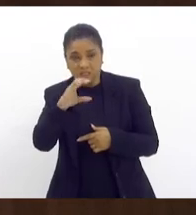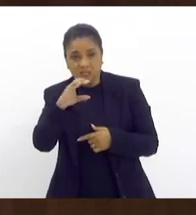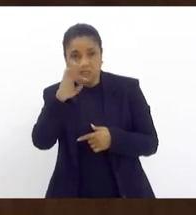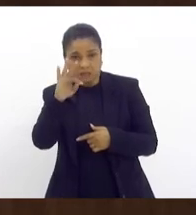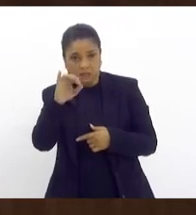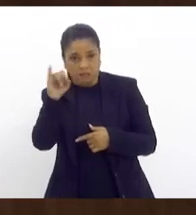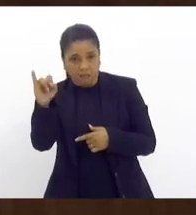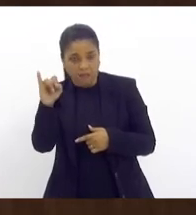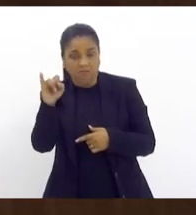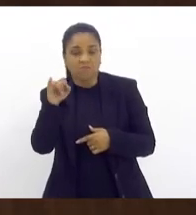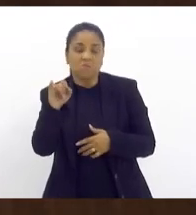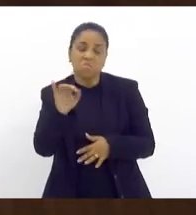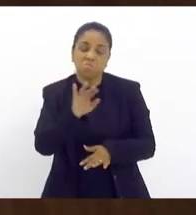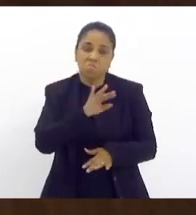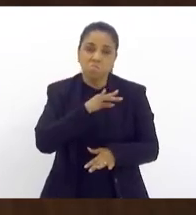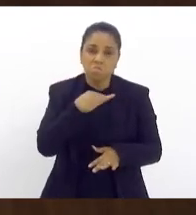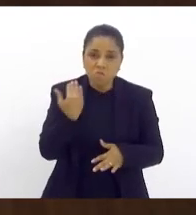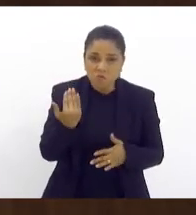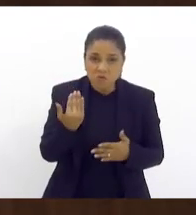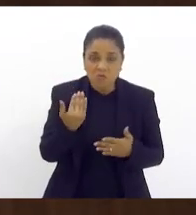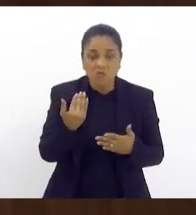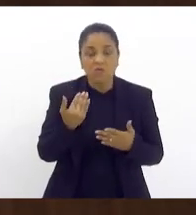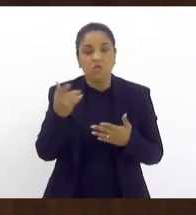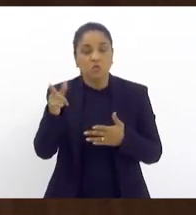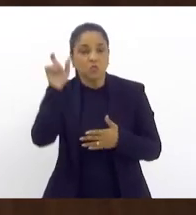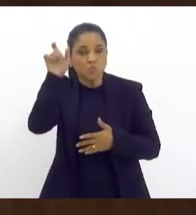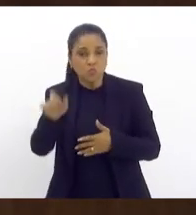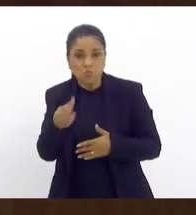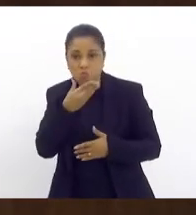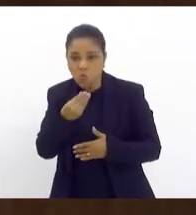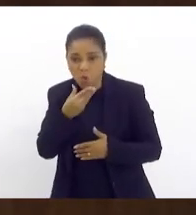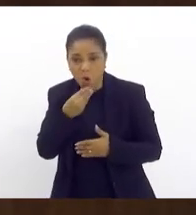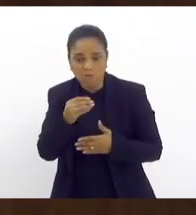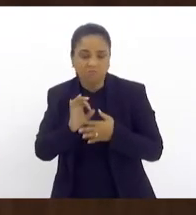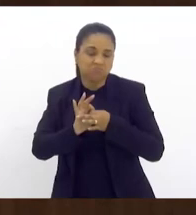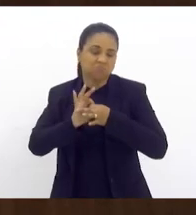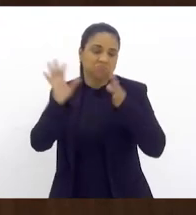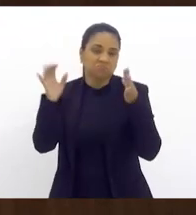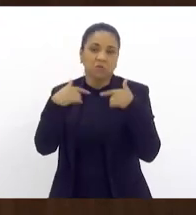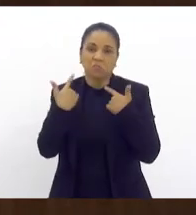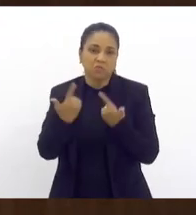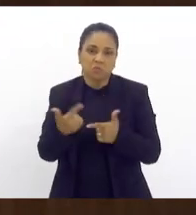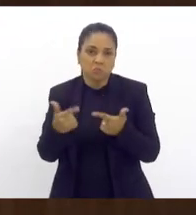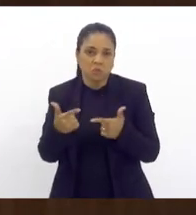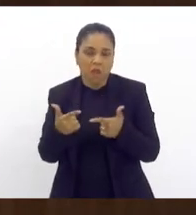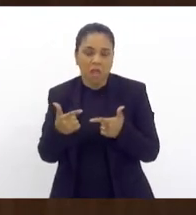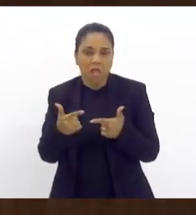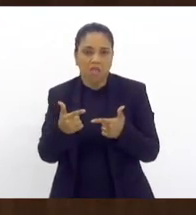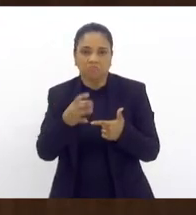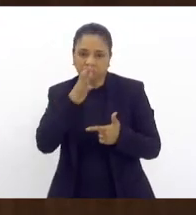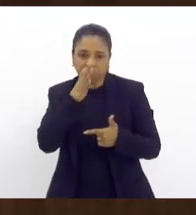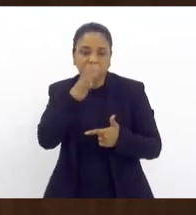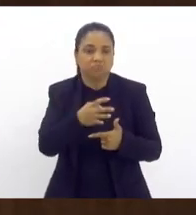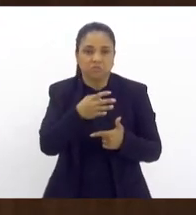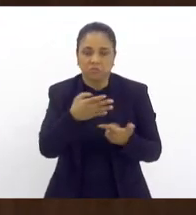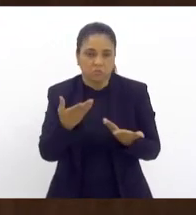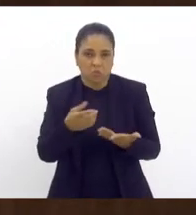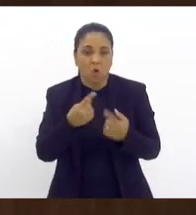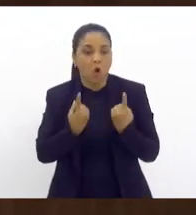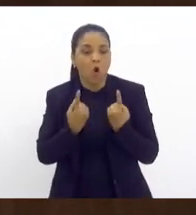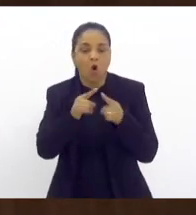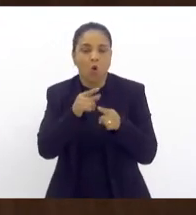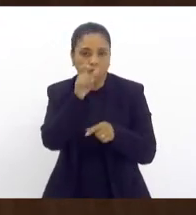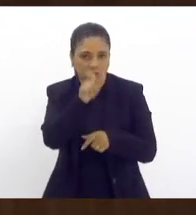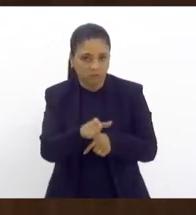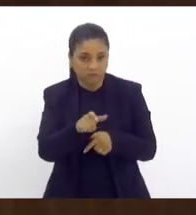encontra solto porque não há queixa registrada contra ele só que agora chama a atenção das autoridades policiais que